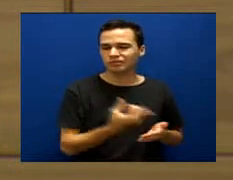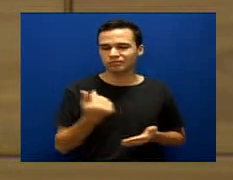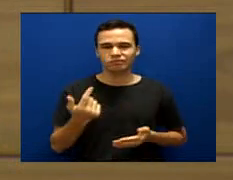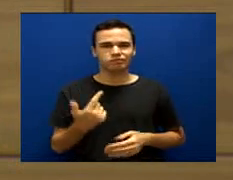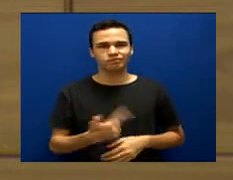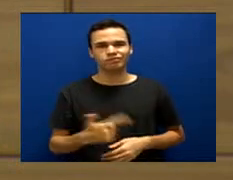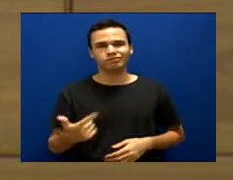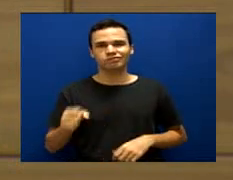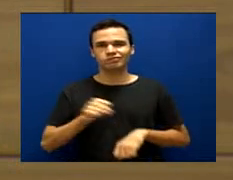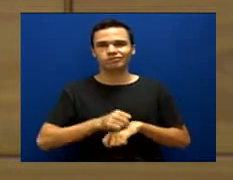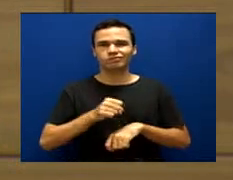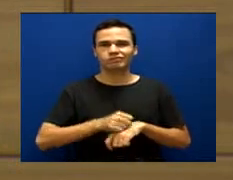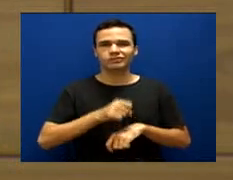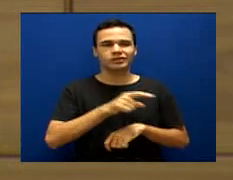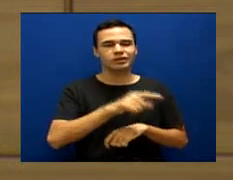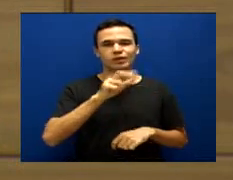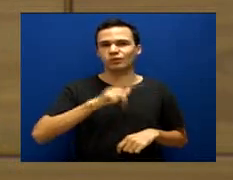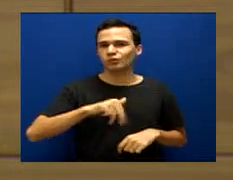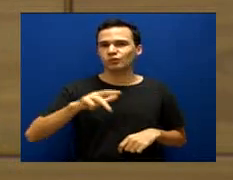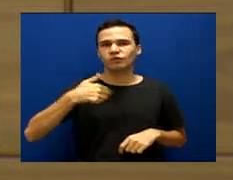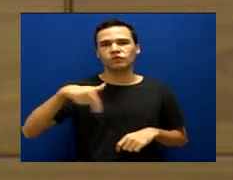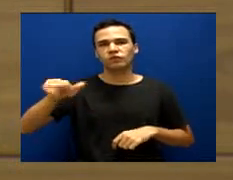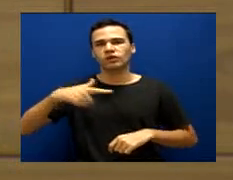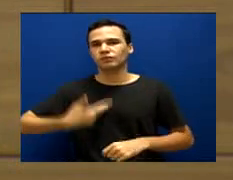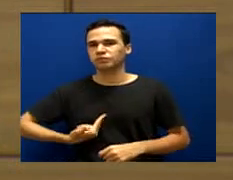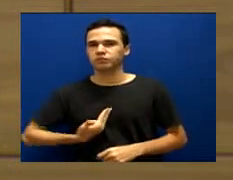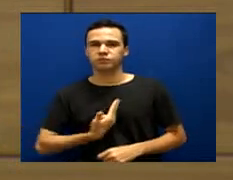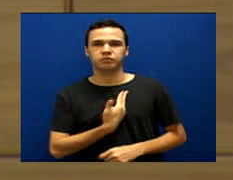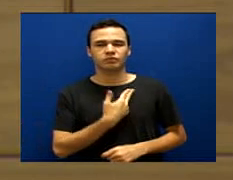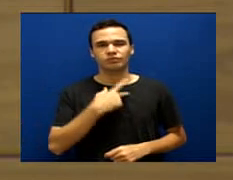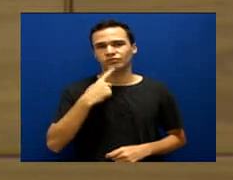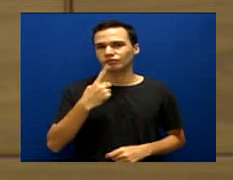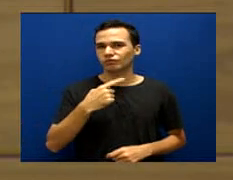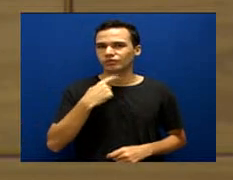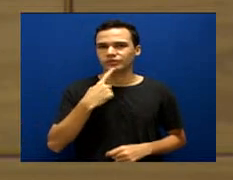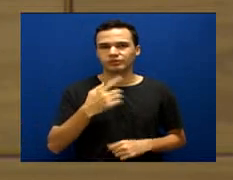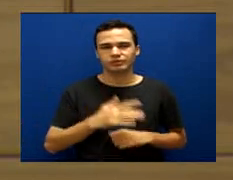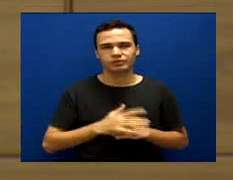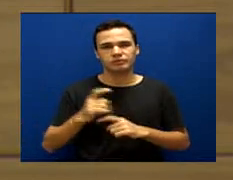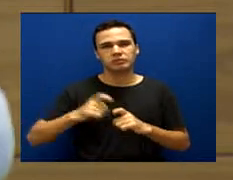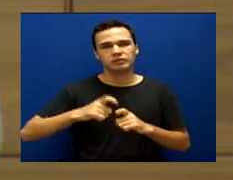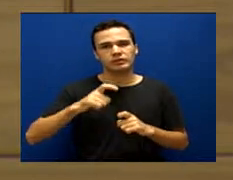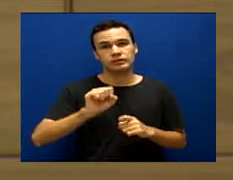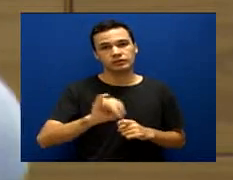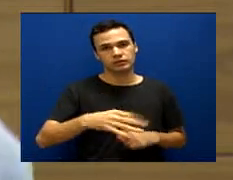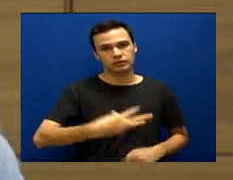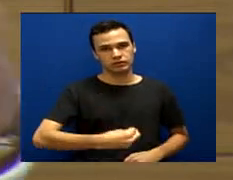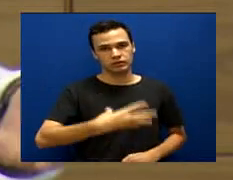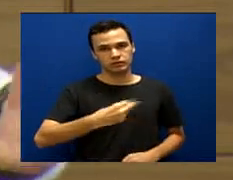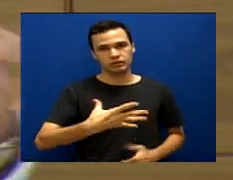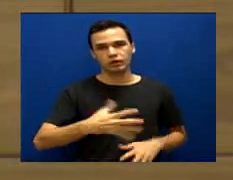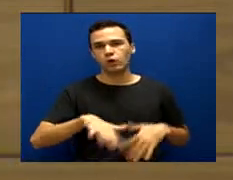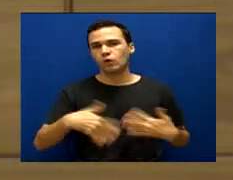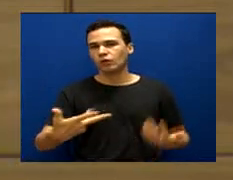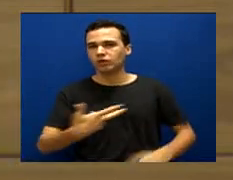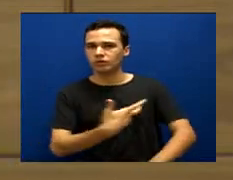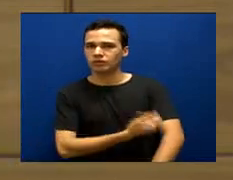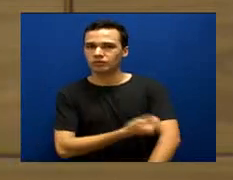recursos, não adianta que ela nunca irá numa clínica porque não tem como ir. Se um raio-x, uma vacina e